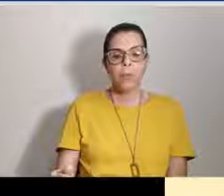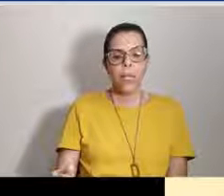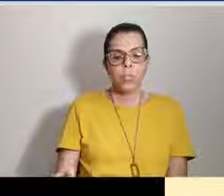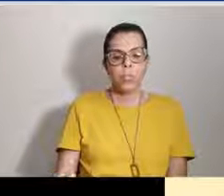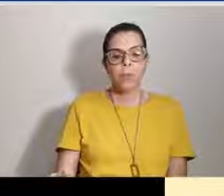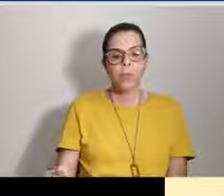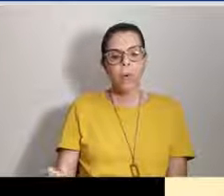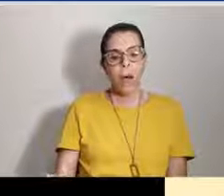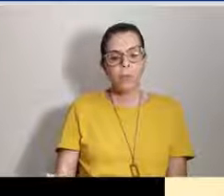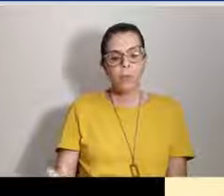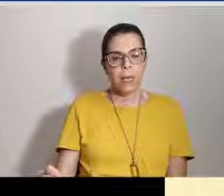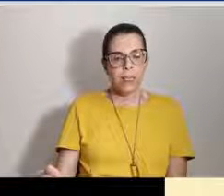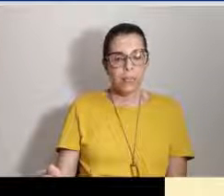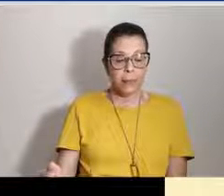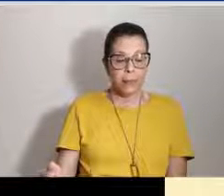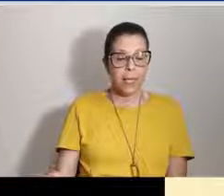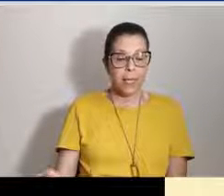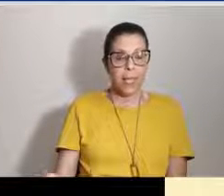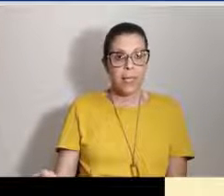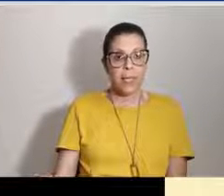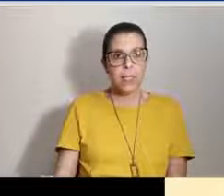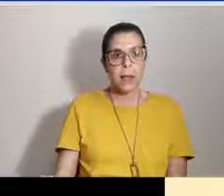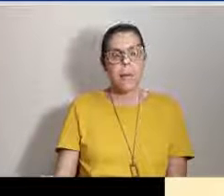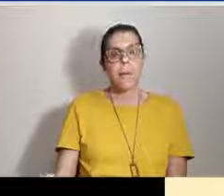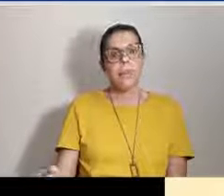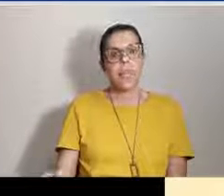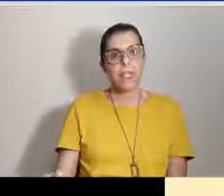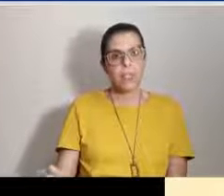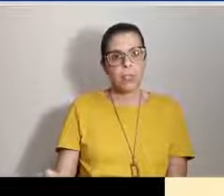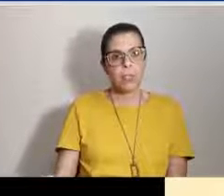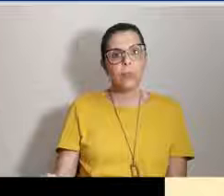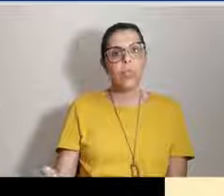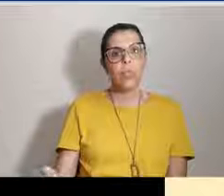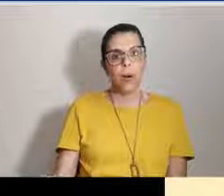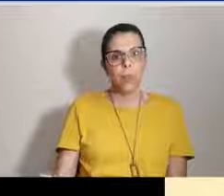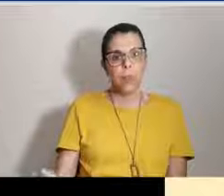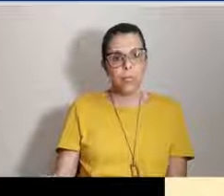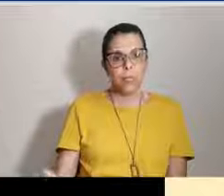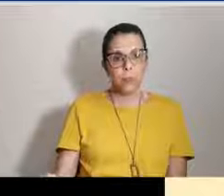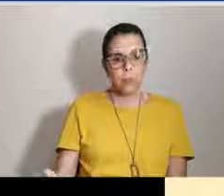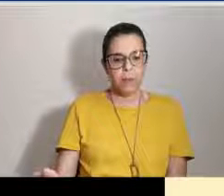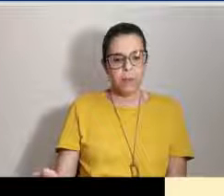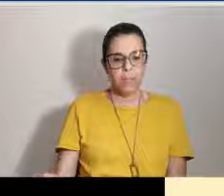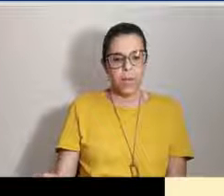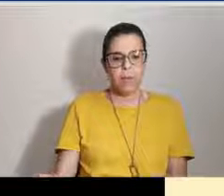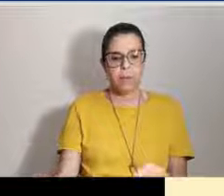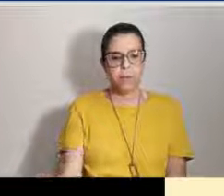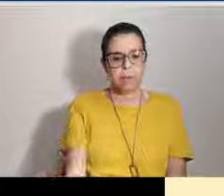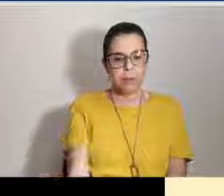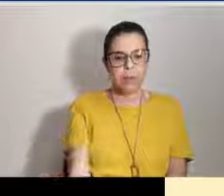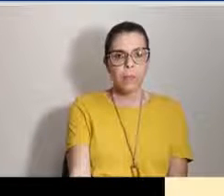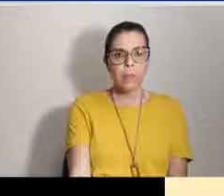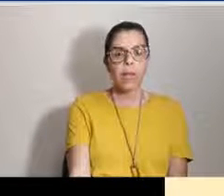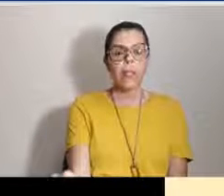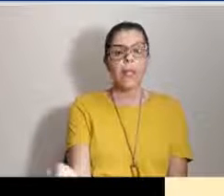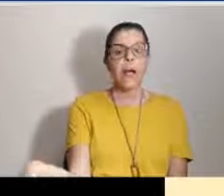meio de um artigo, o qual se materializa nesse estudo que ora apresentamos para